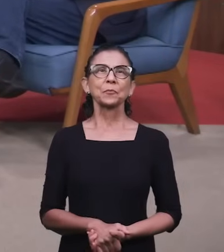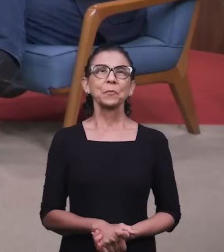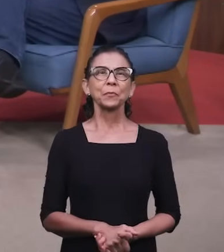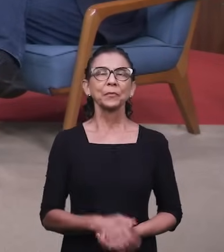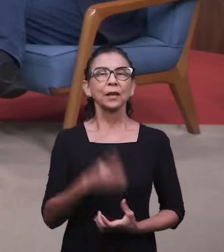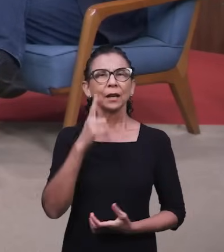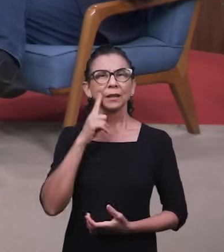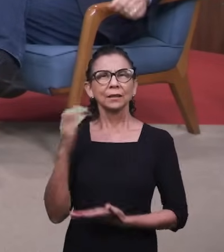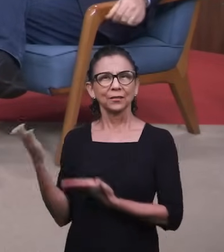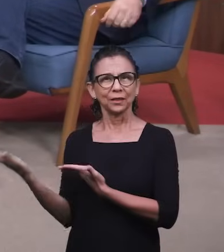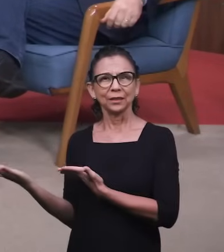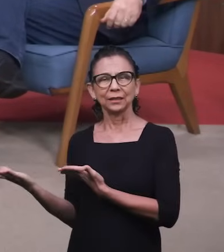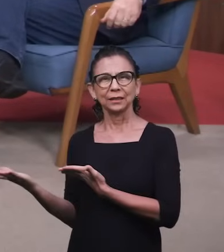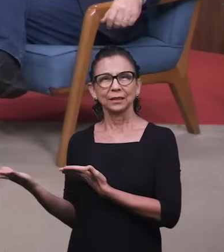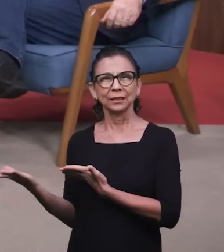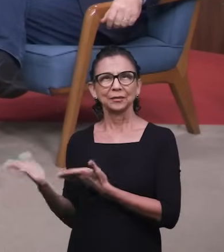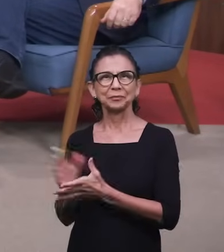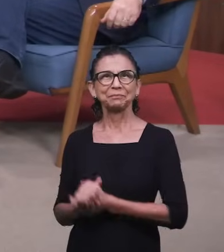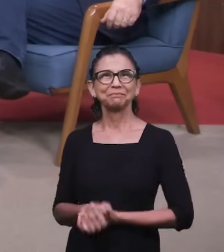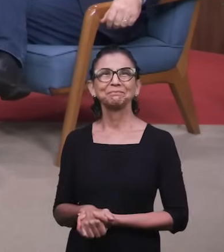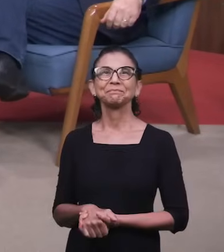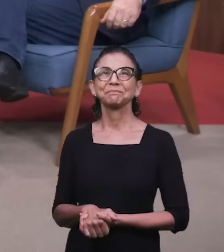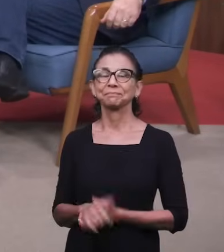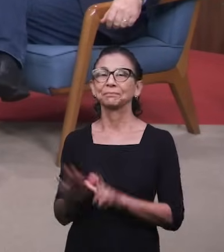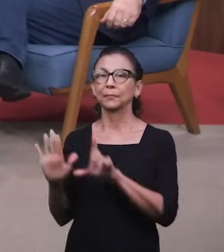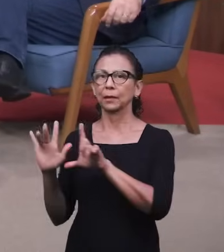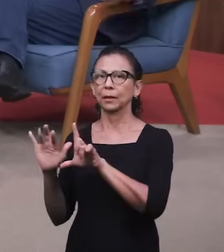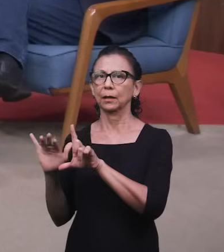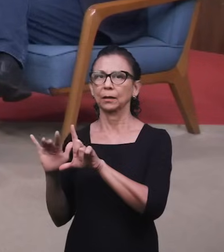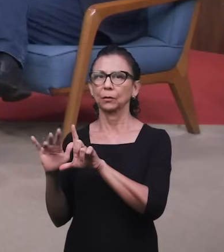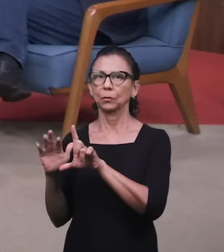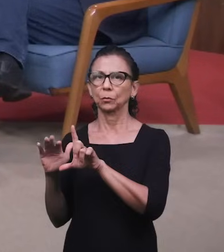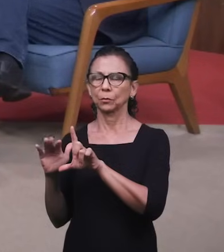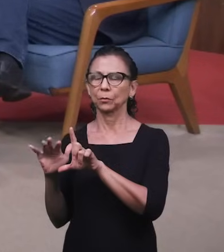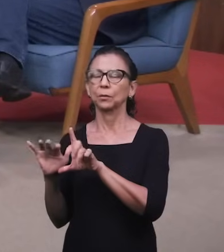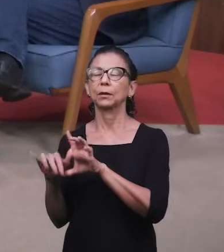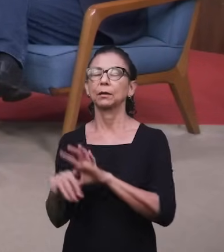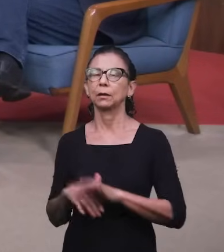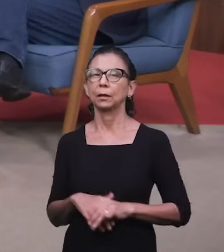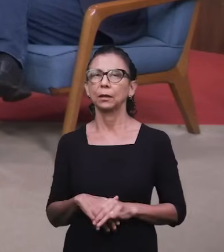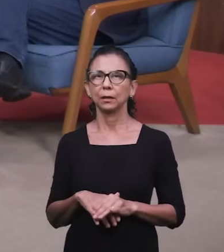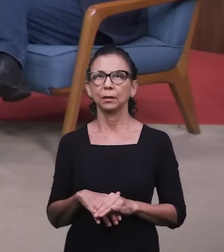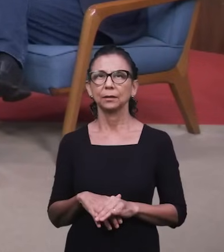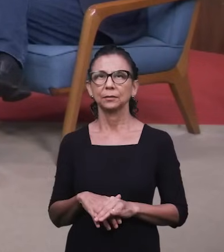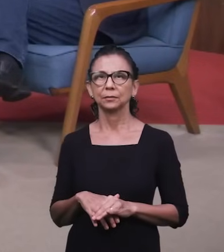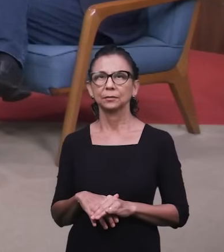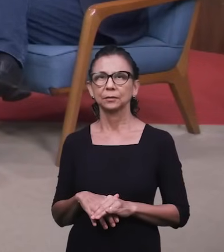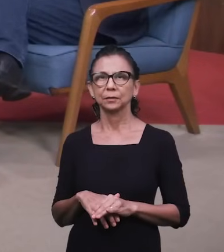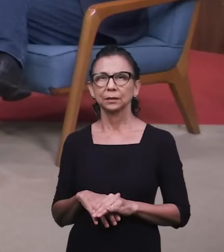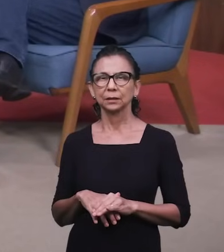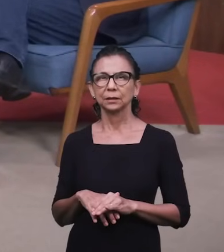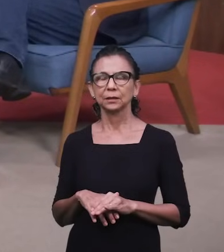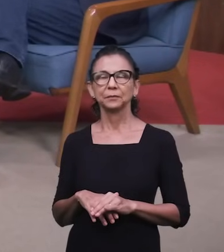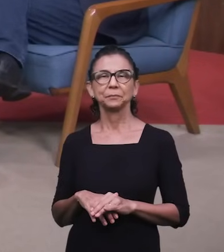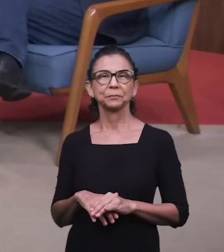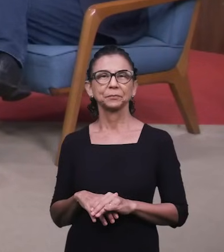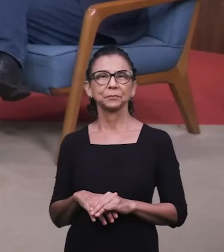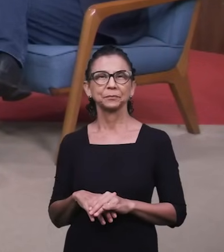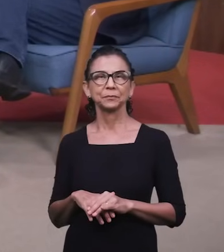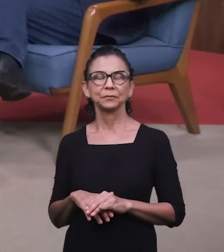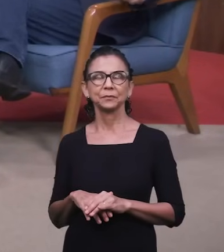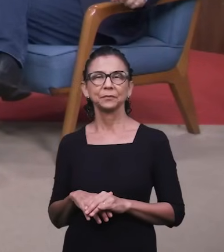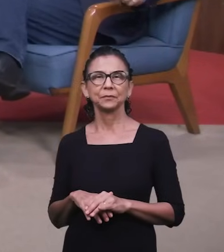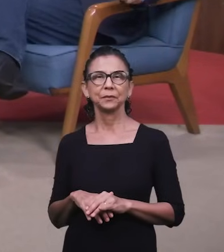Bom, você está vendo aparecer na tela aí agora um QR Code, é esse quadradinho, né, branquinho, pretinho, com os pontinhos